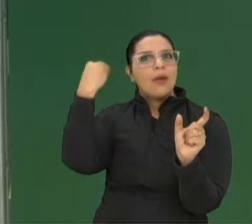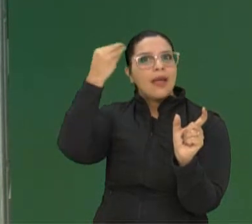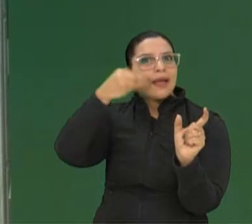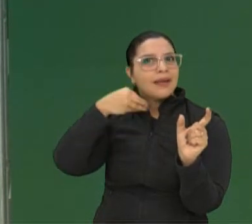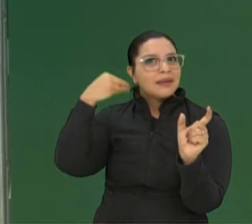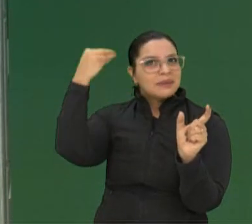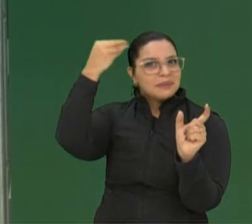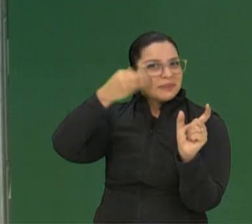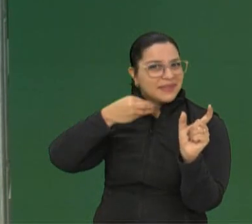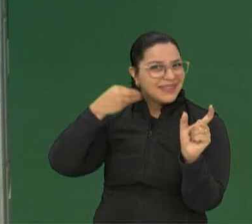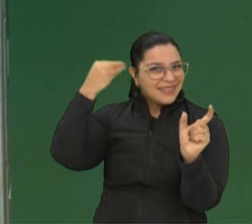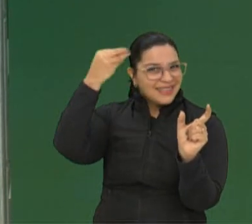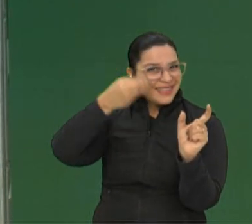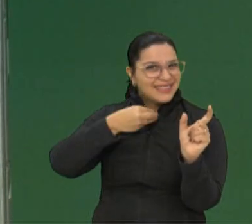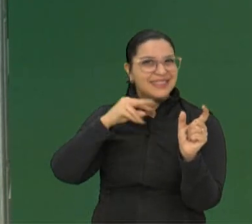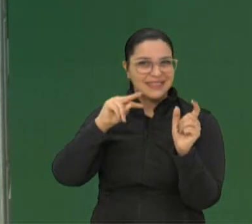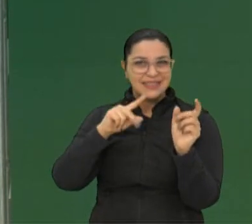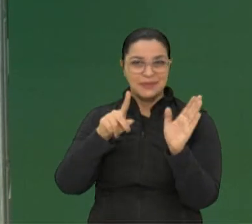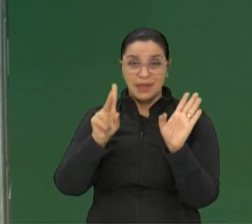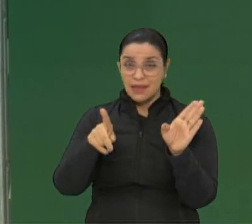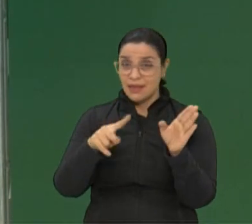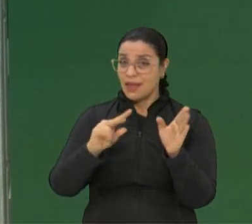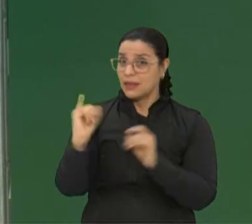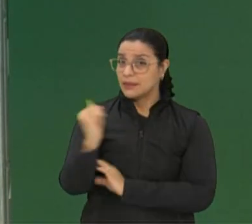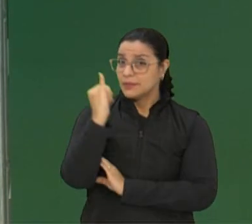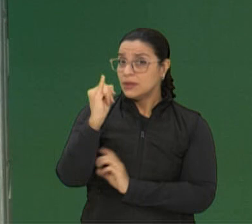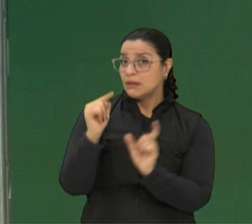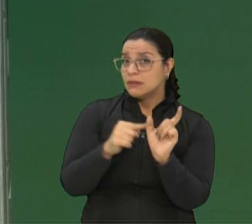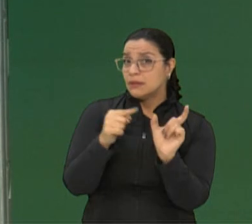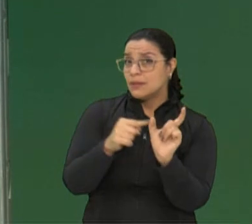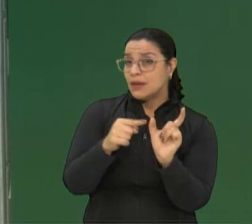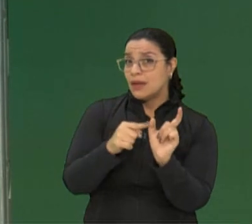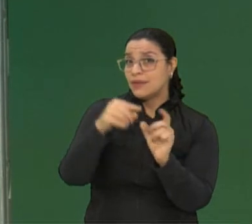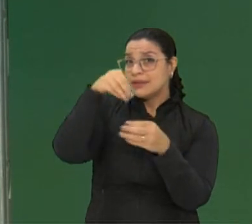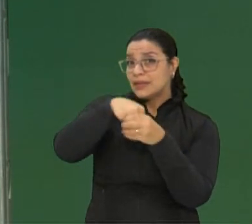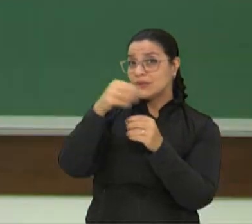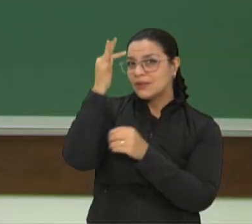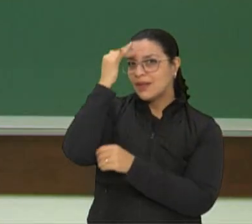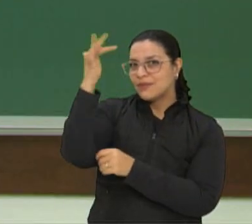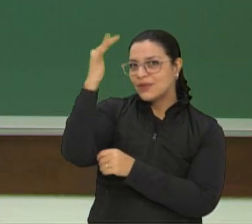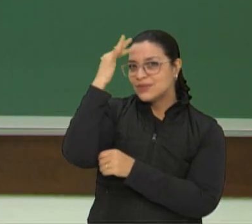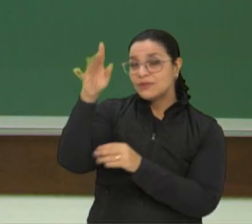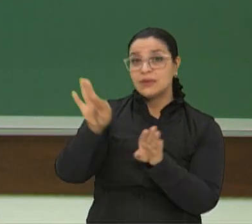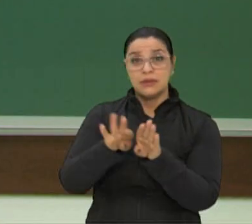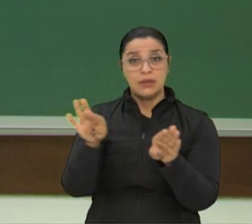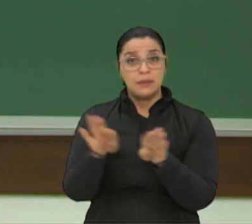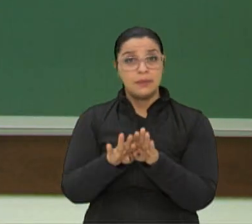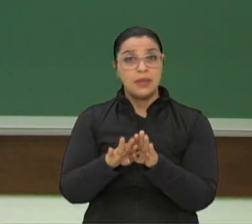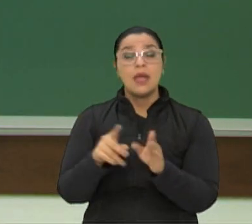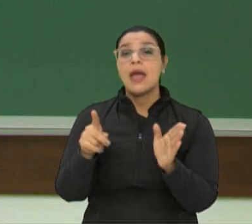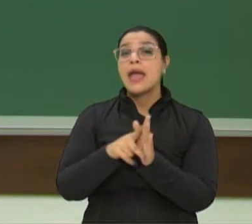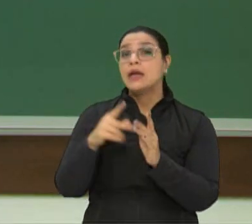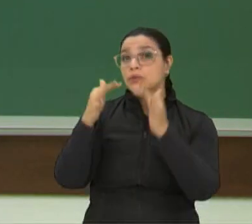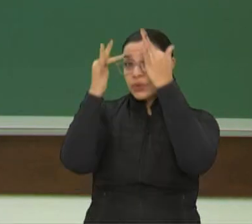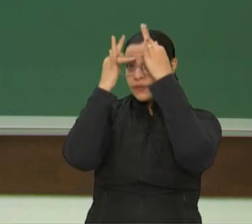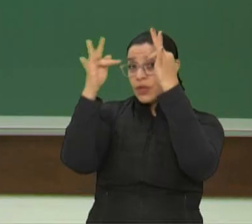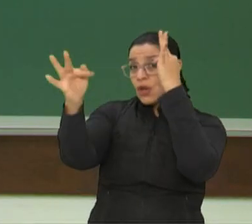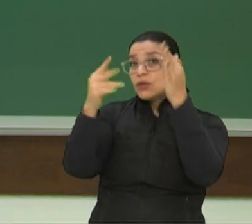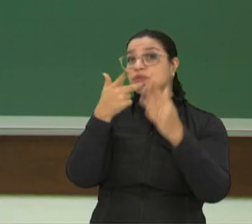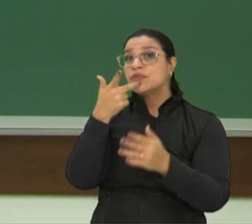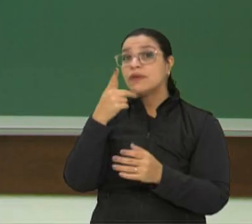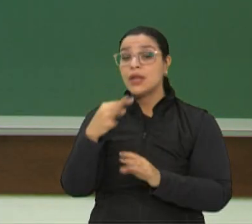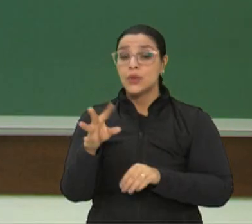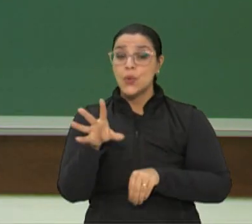dessa palavrinha, qual o significado, né? Essa palavra é bem importante para a filosofia, né? Os empiristas são aqueles filósofos que defendem